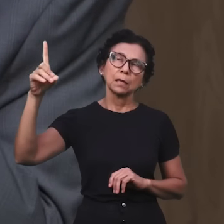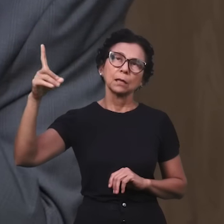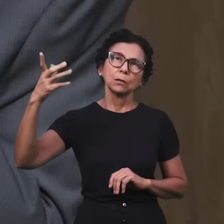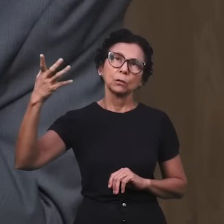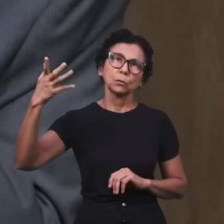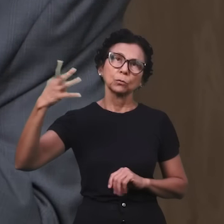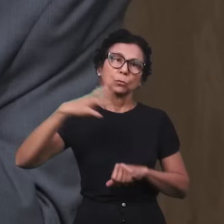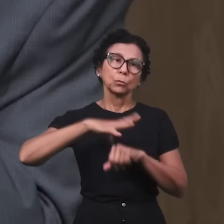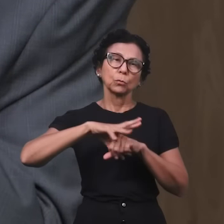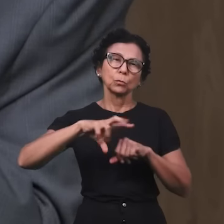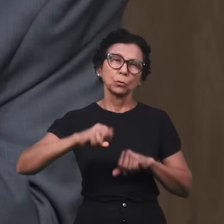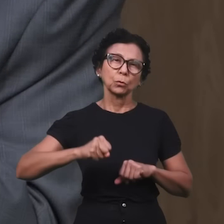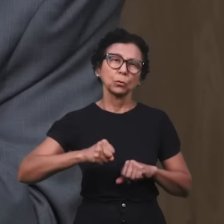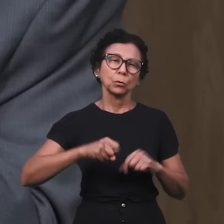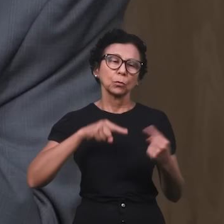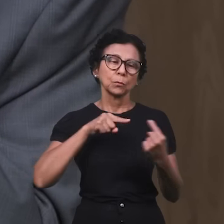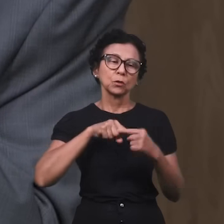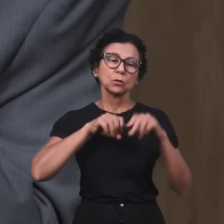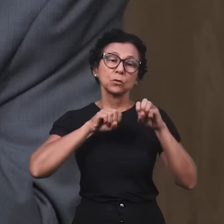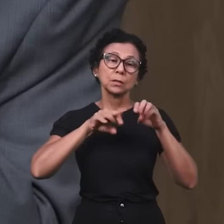ensino muito importante,